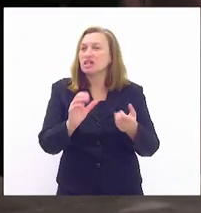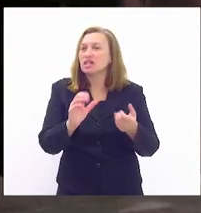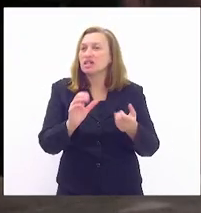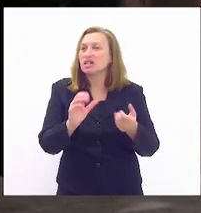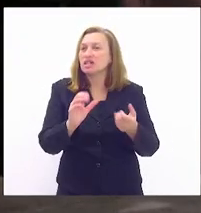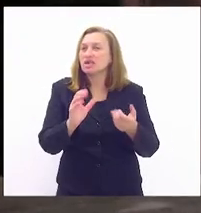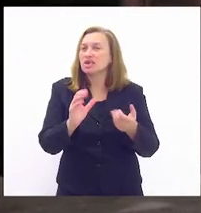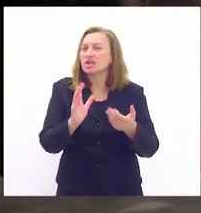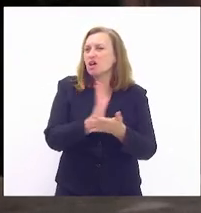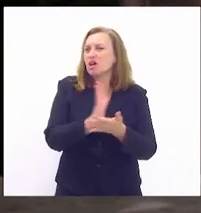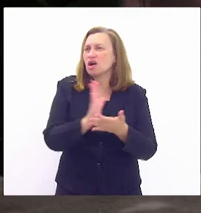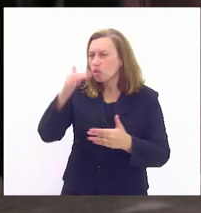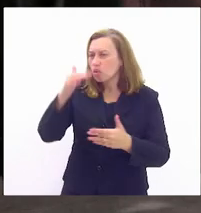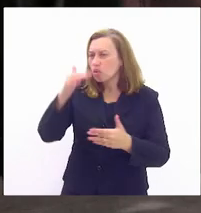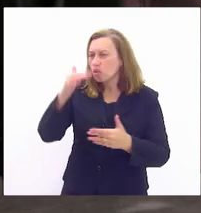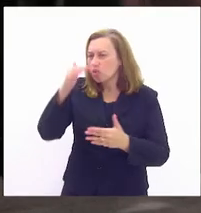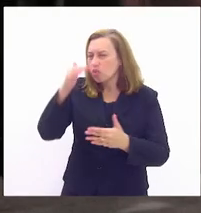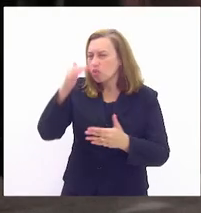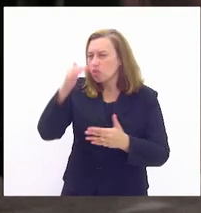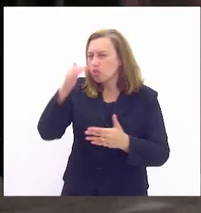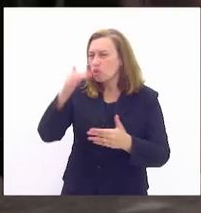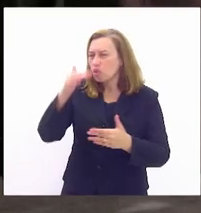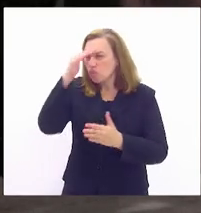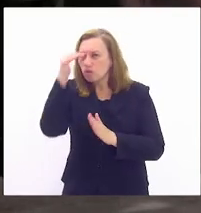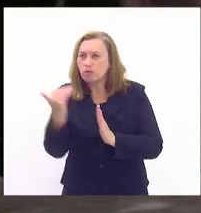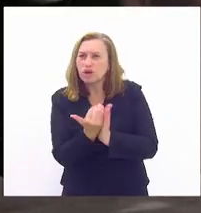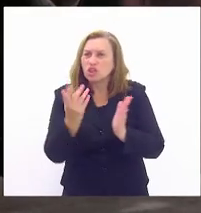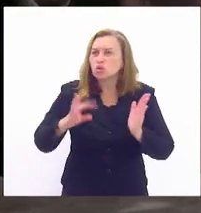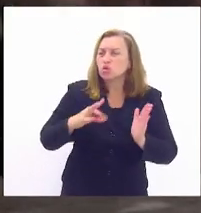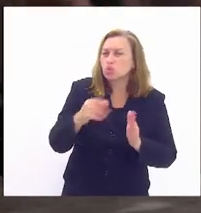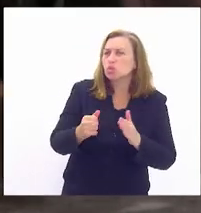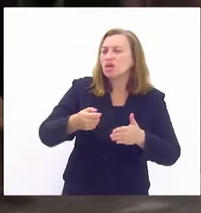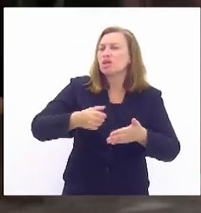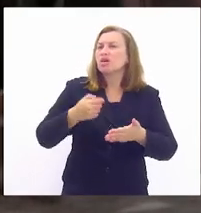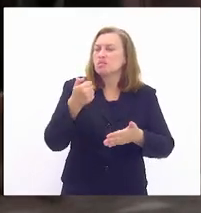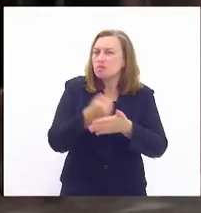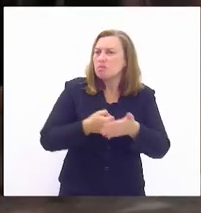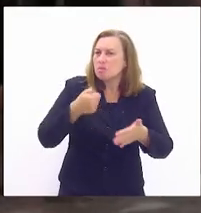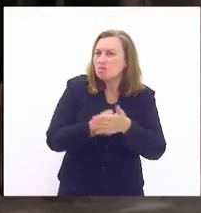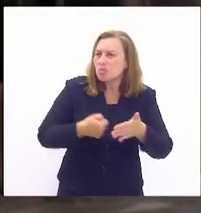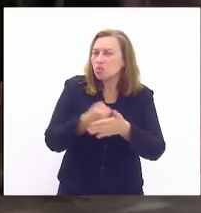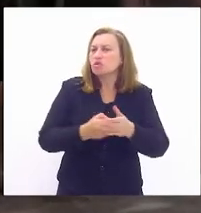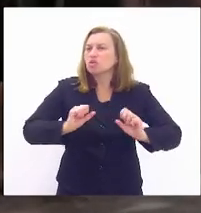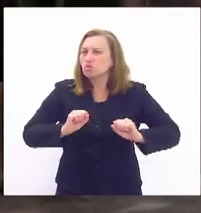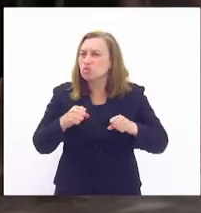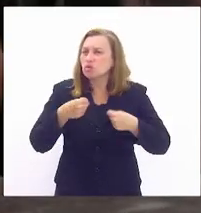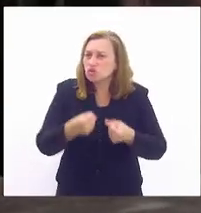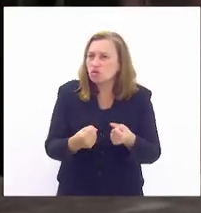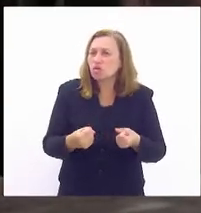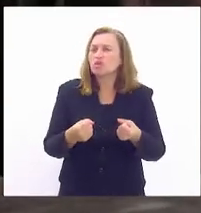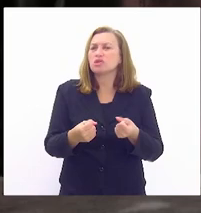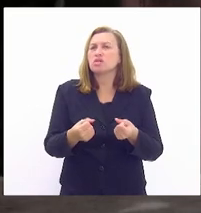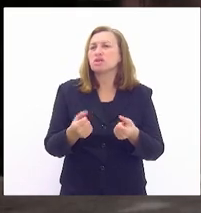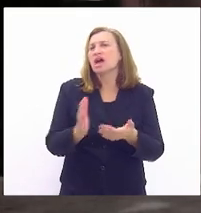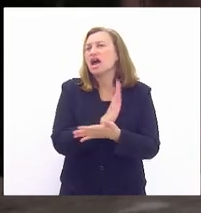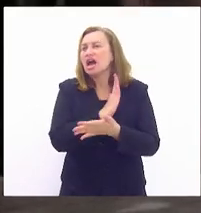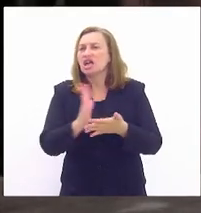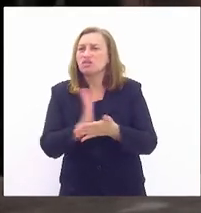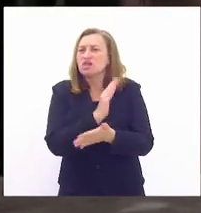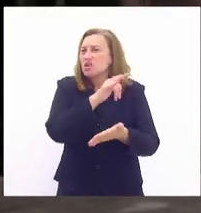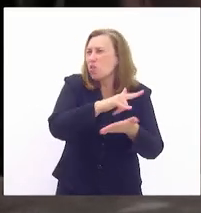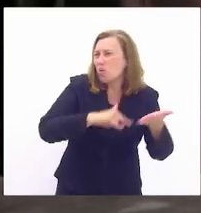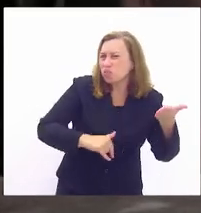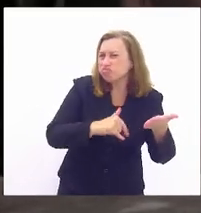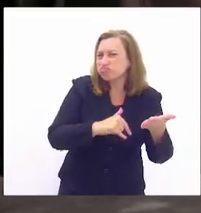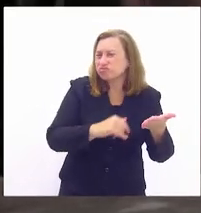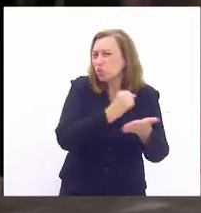coisas não conseguem ser cumpridas, apesar do esforço feito pelo quadro técnico da companhia, às vezes é um contrato que não